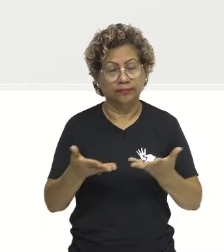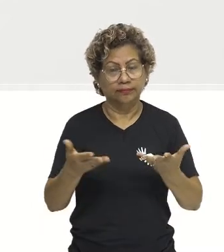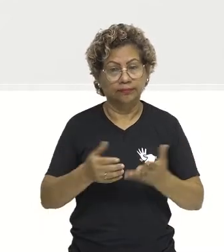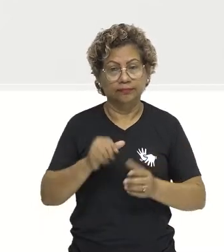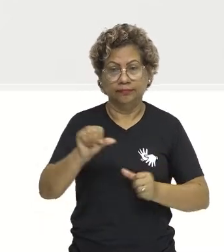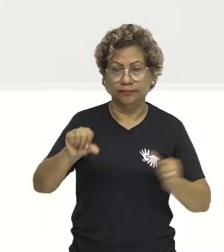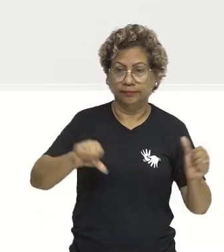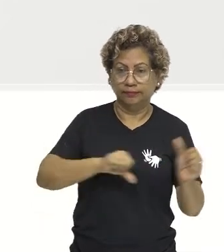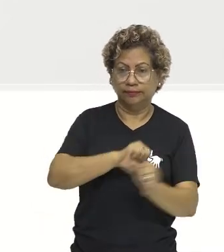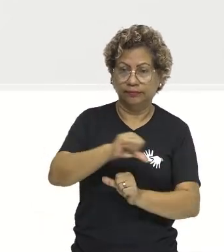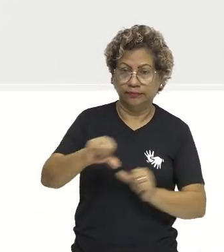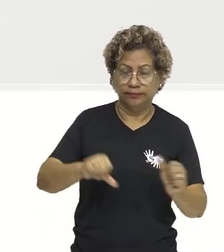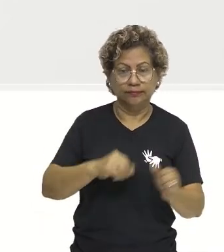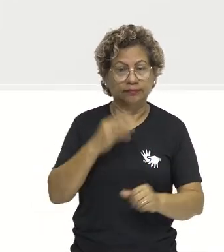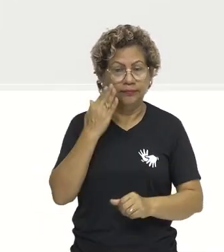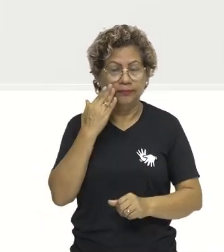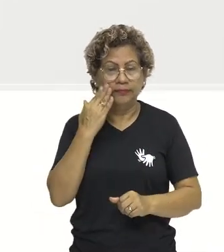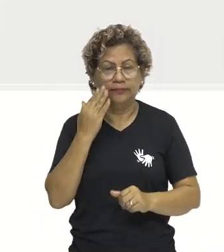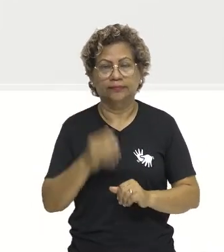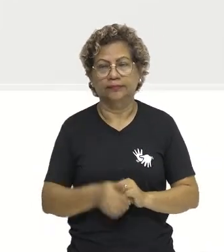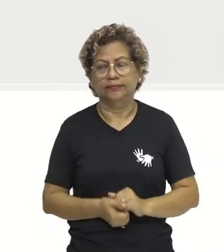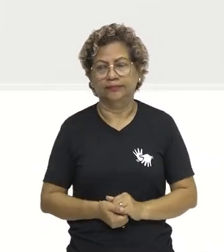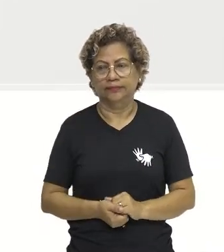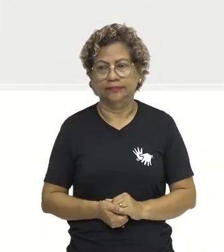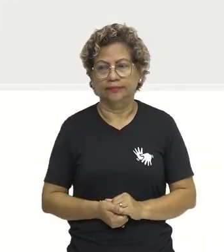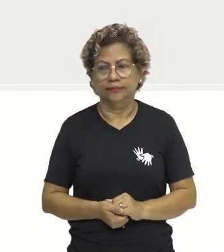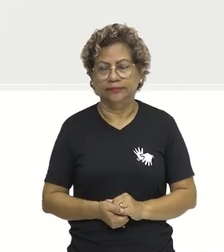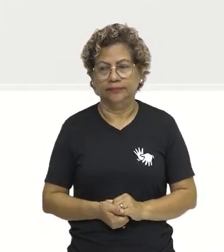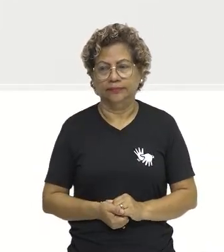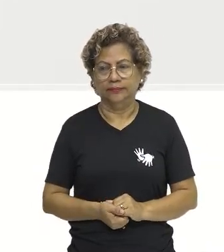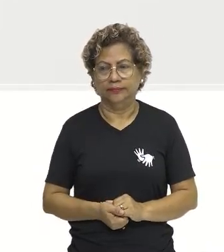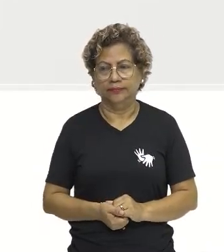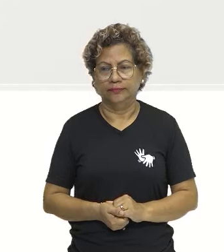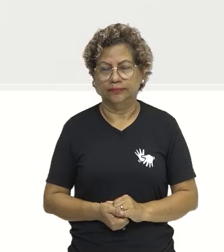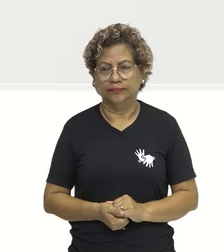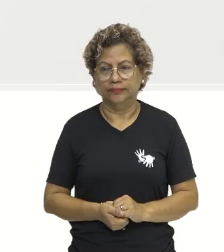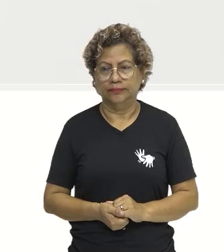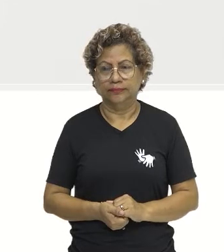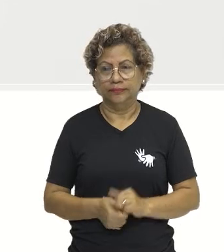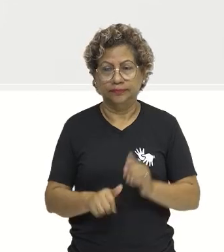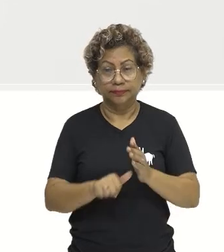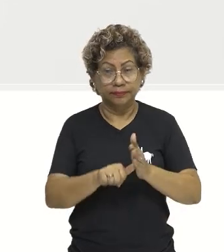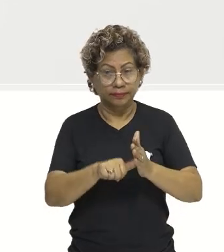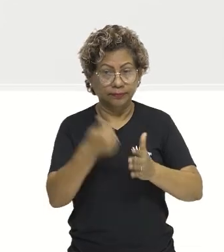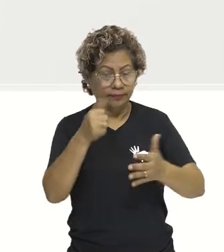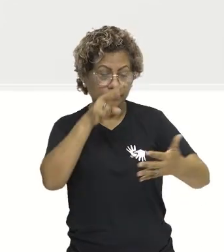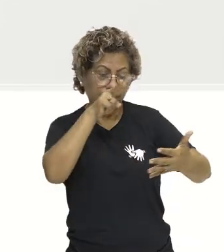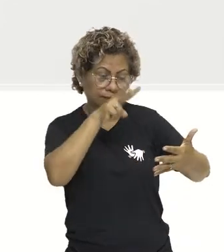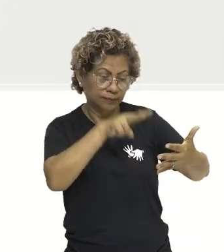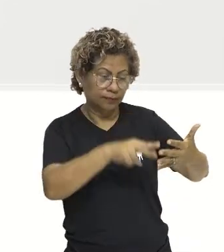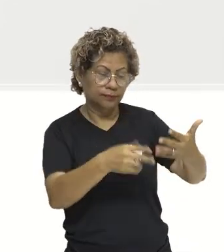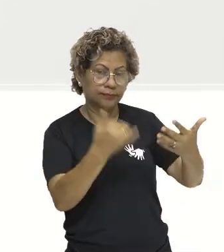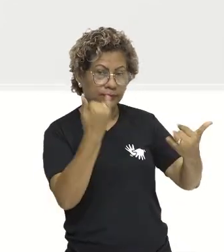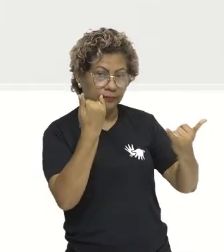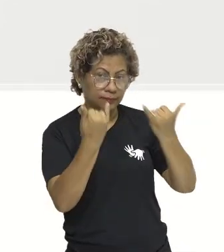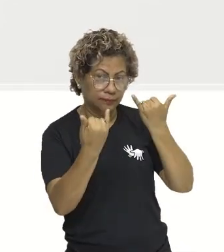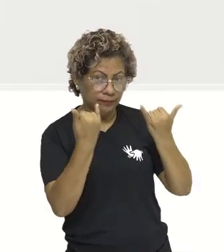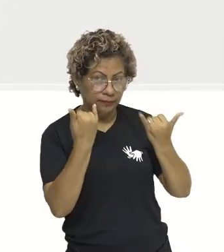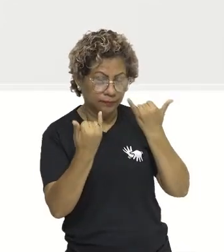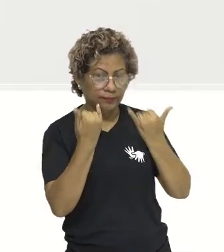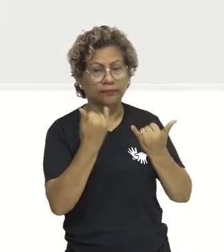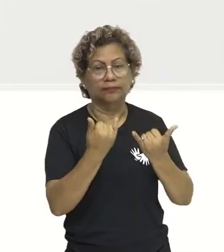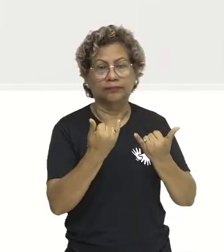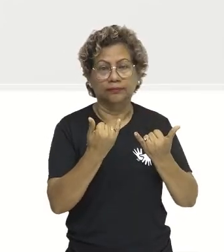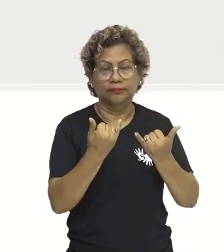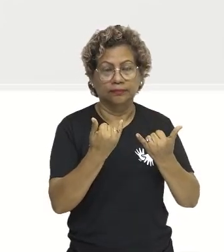aqui para a água 2. Primeiro você escreve esses dados aí. Massa